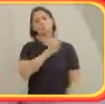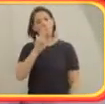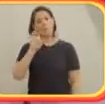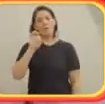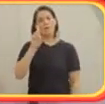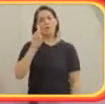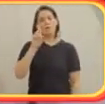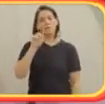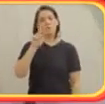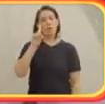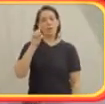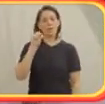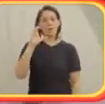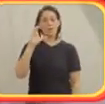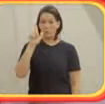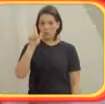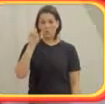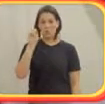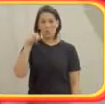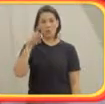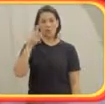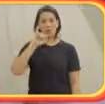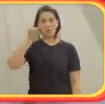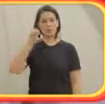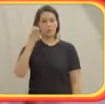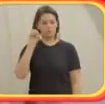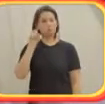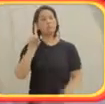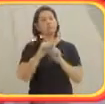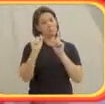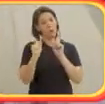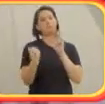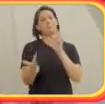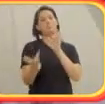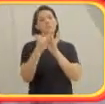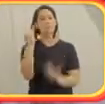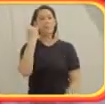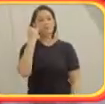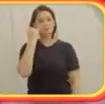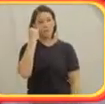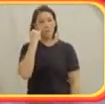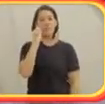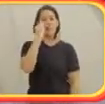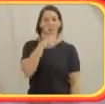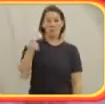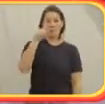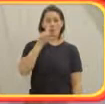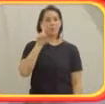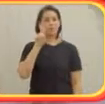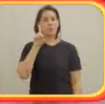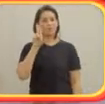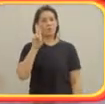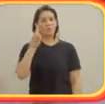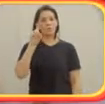www.dududocavaco.com.br e no meu Facebook é Eduardo Gontijo. Quem quiser me seguir no